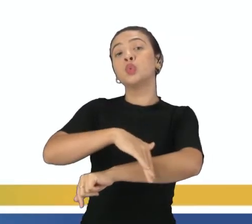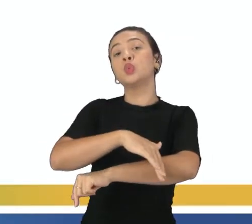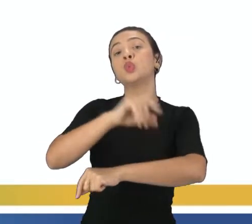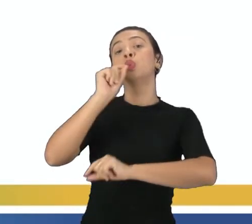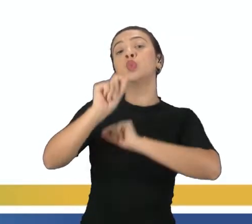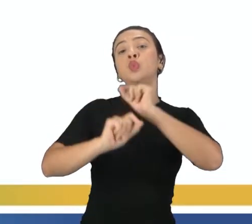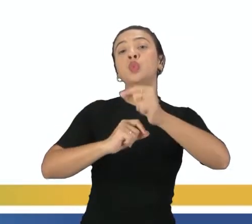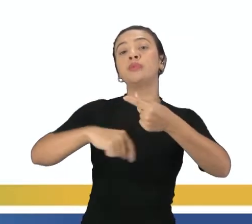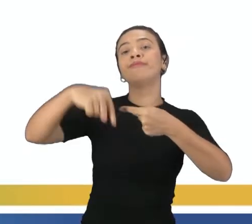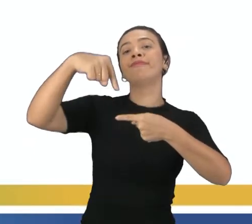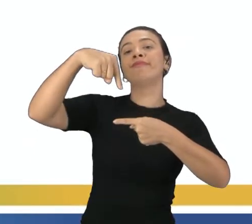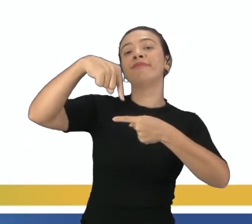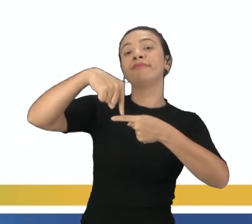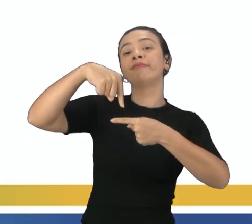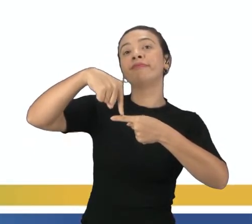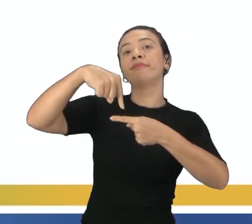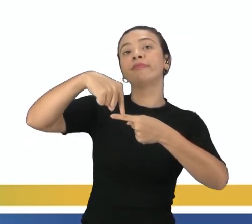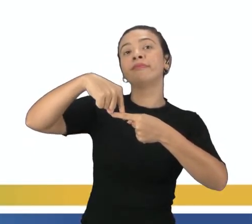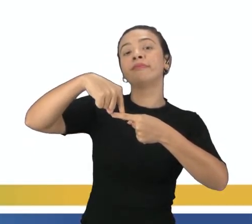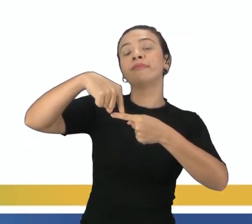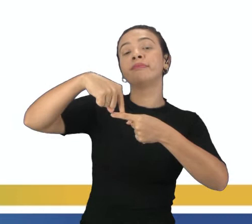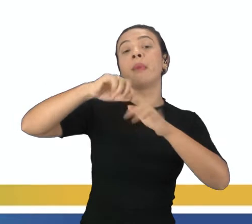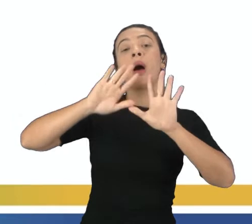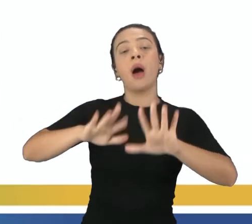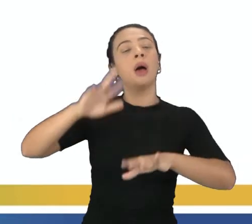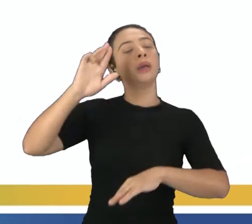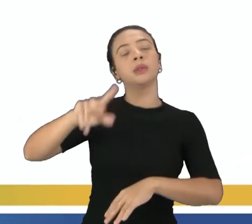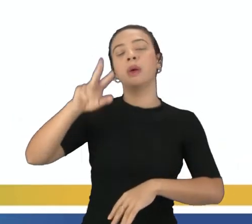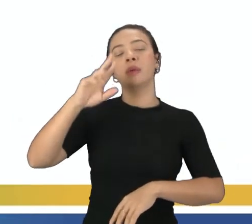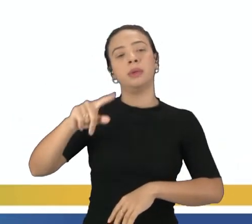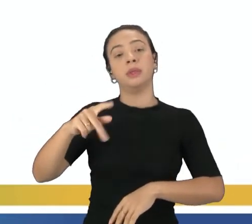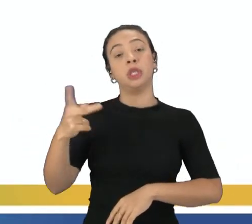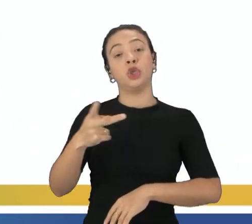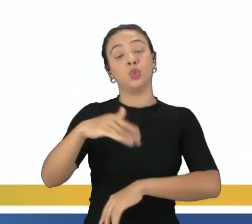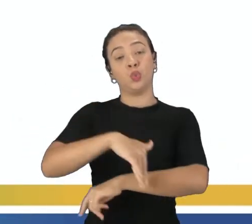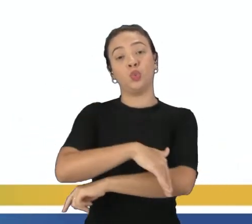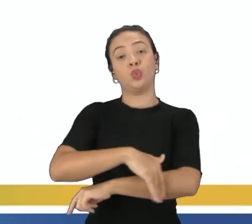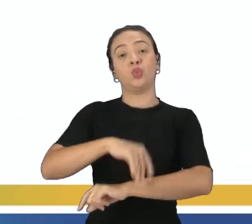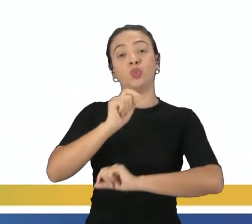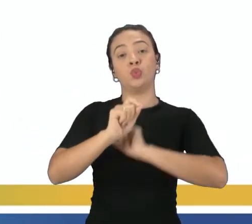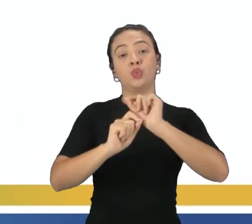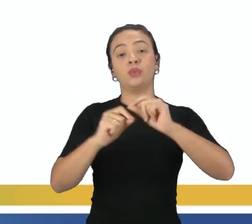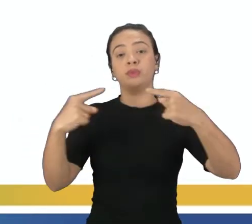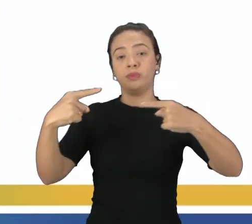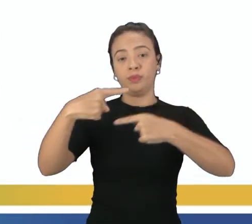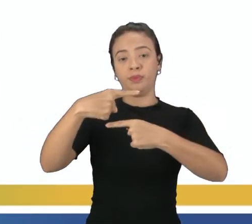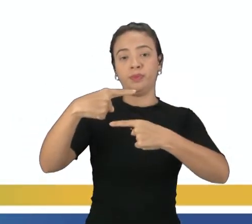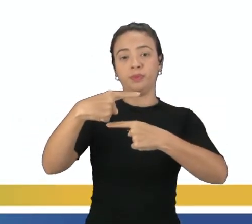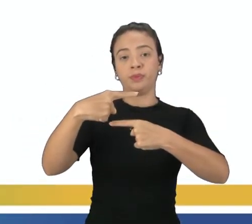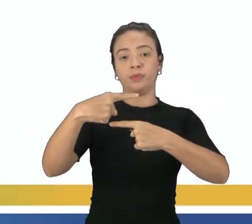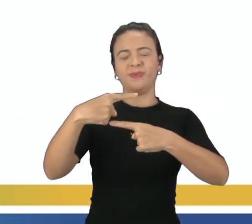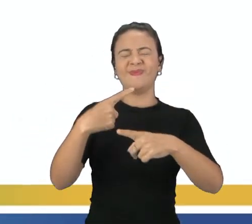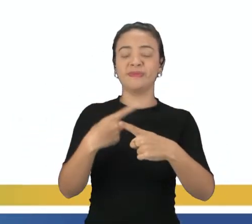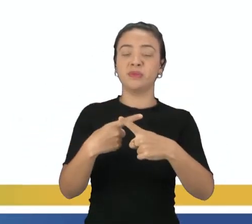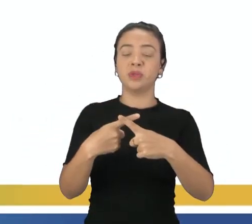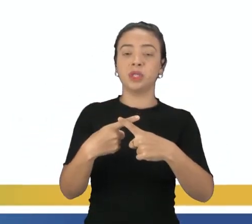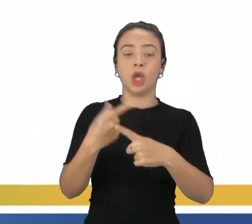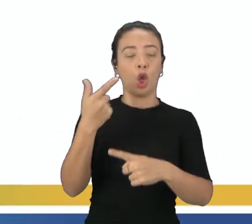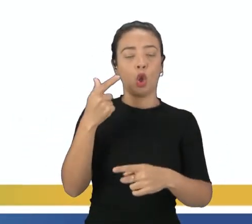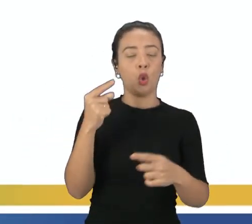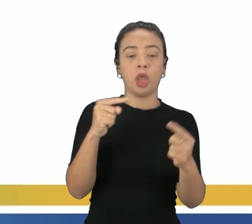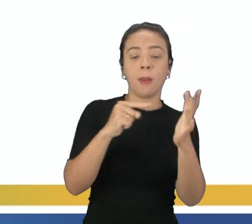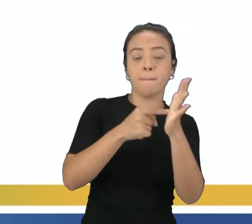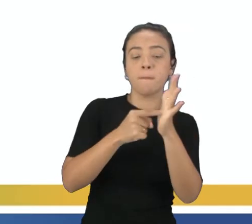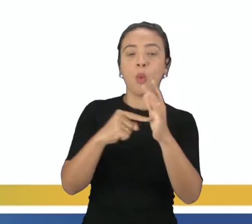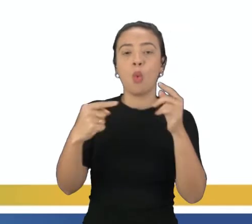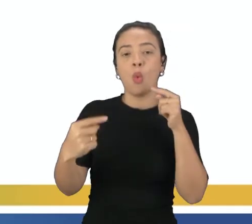da Magia são perpendiculares. Não, as ruas Tomate e da Magia, elas são paralelas, porque elas não possuem